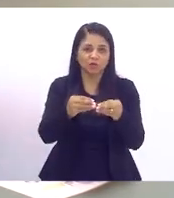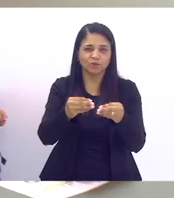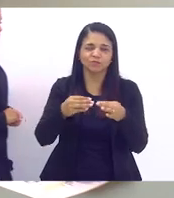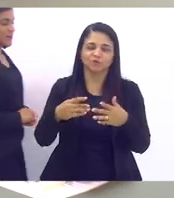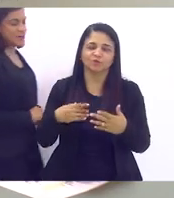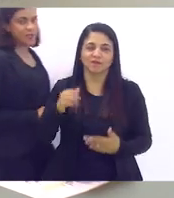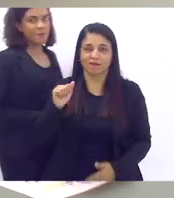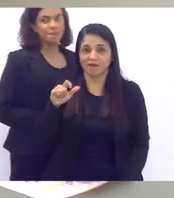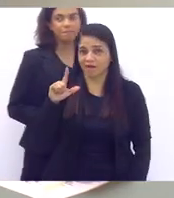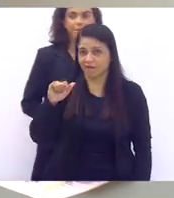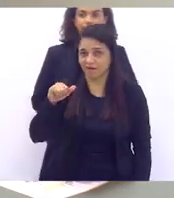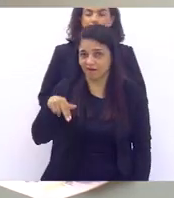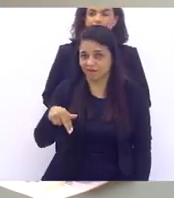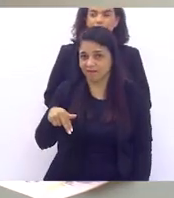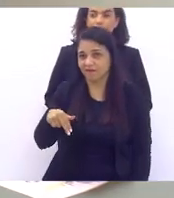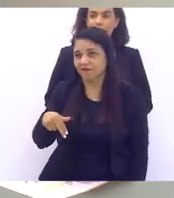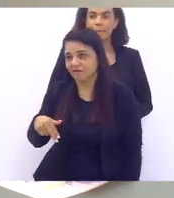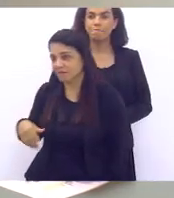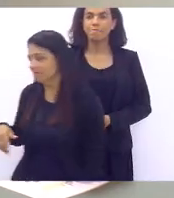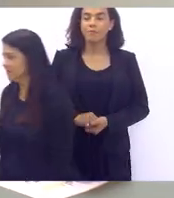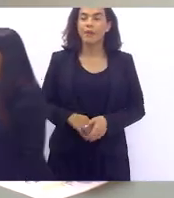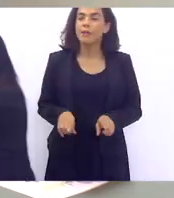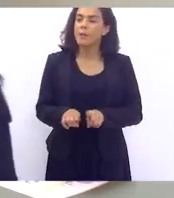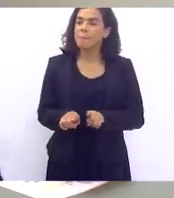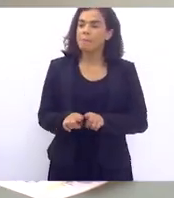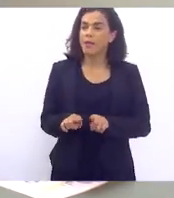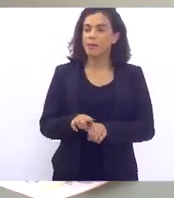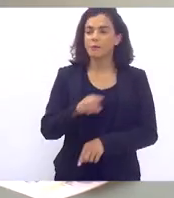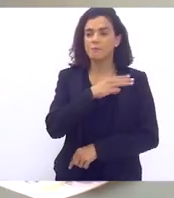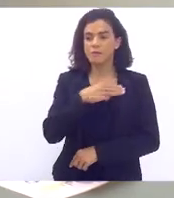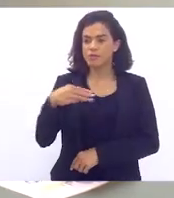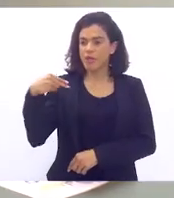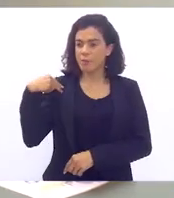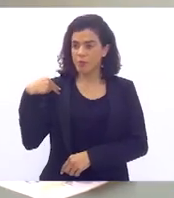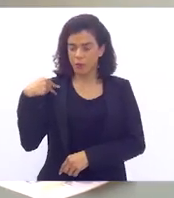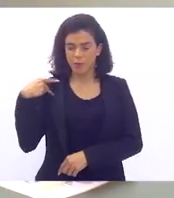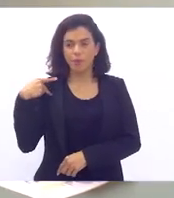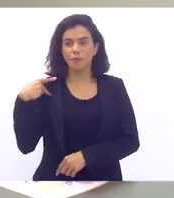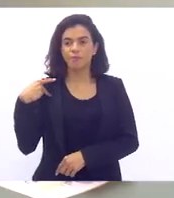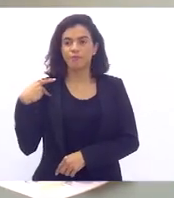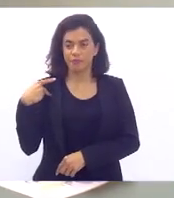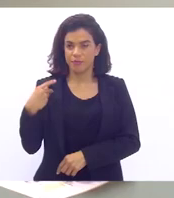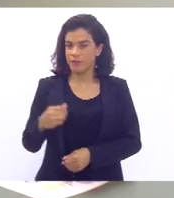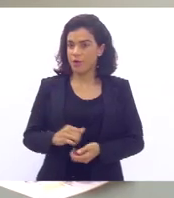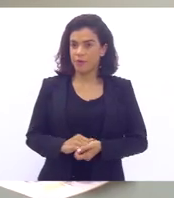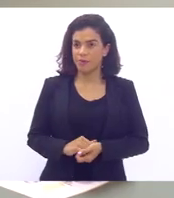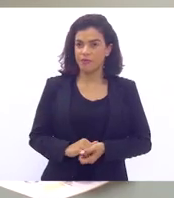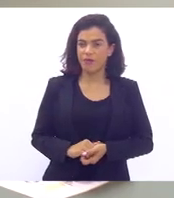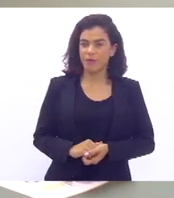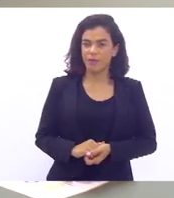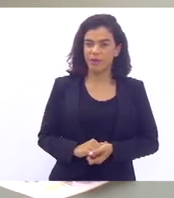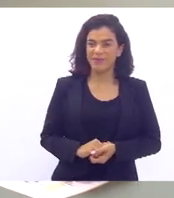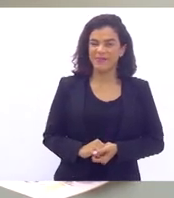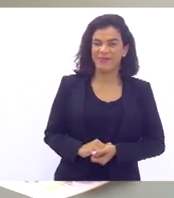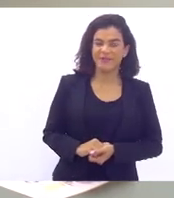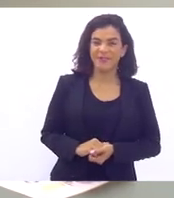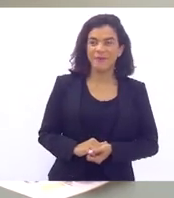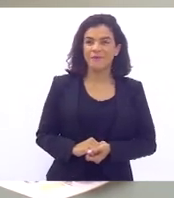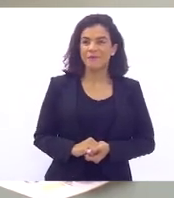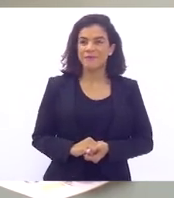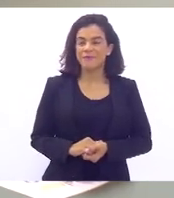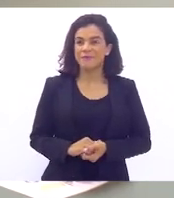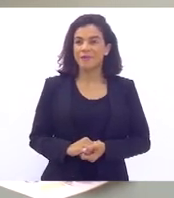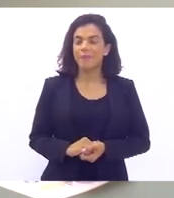representante da Secretaria de Saúde e do Ministério Público bem como todos que estão aqui eu acho que o principal